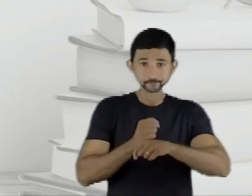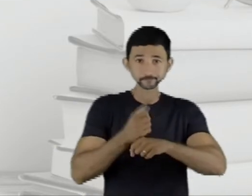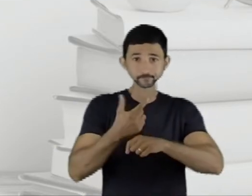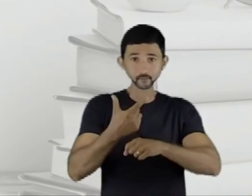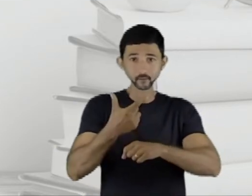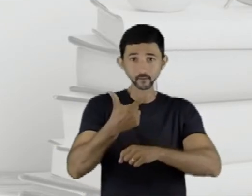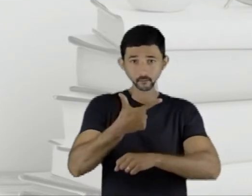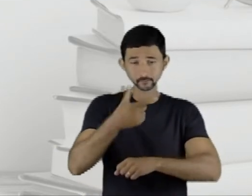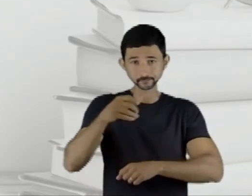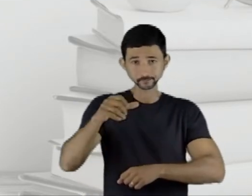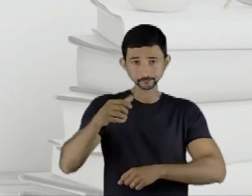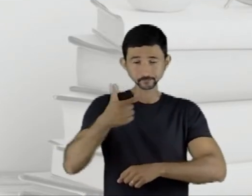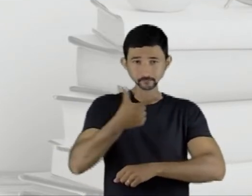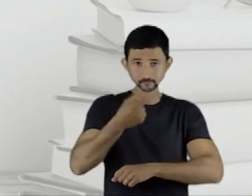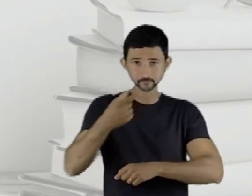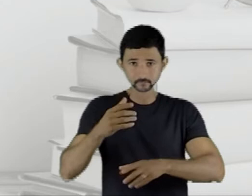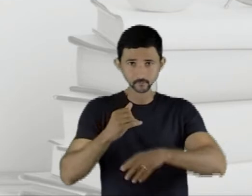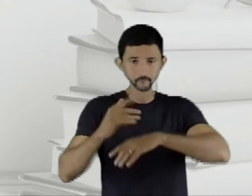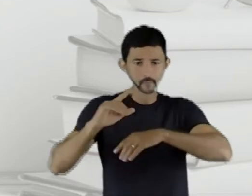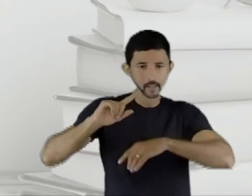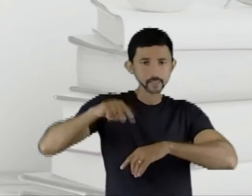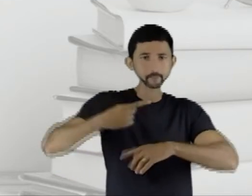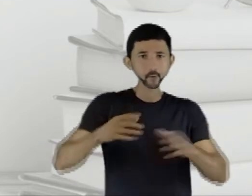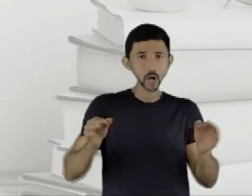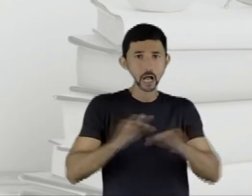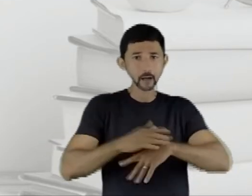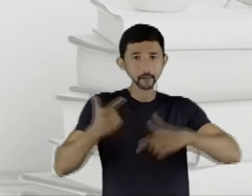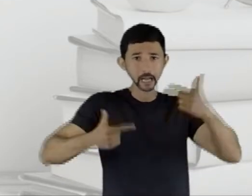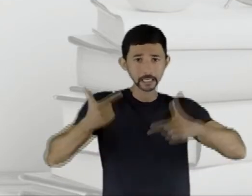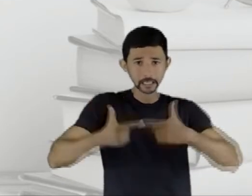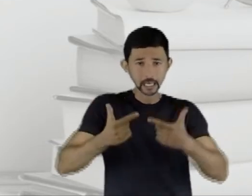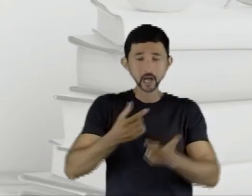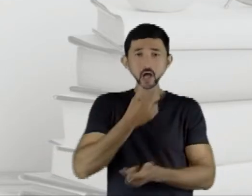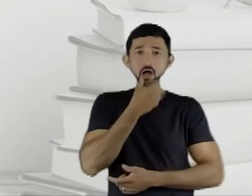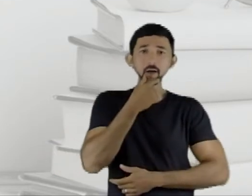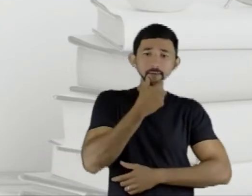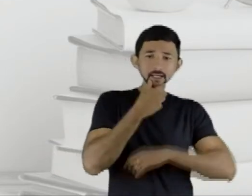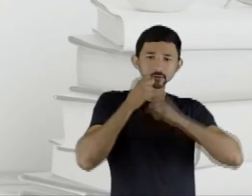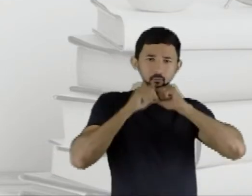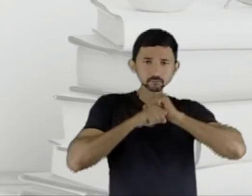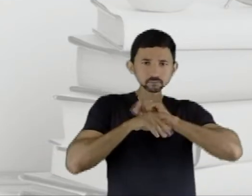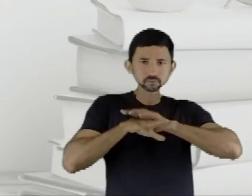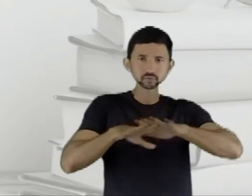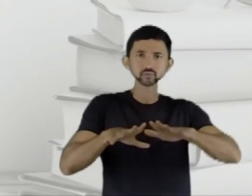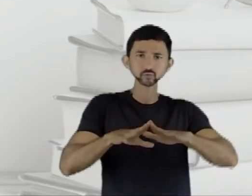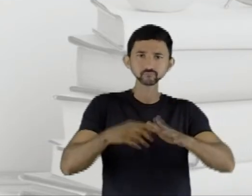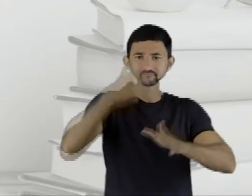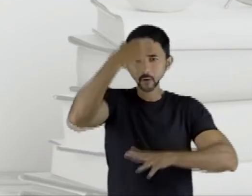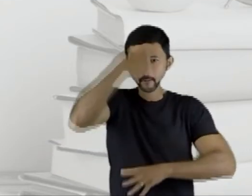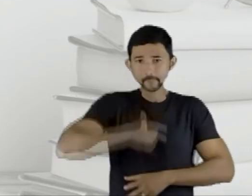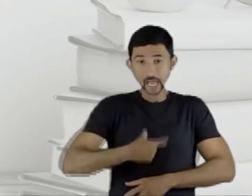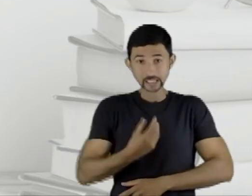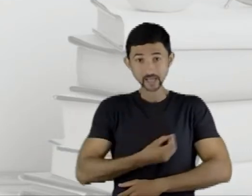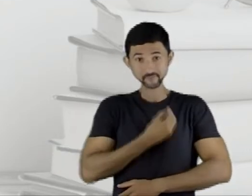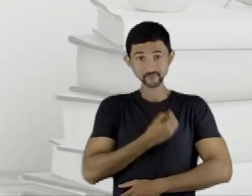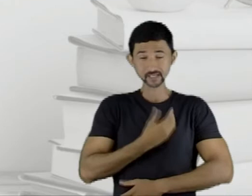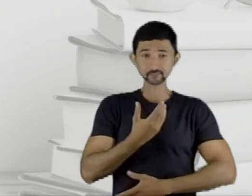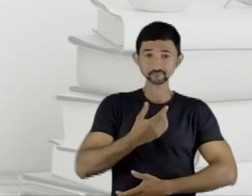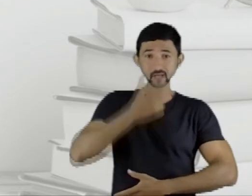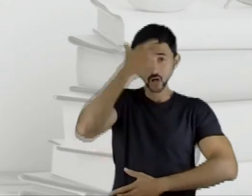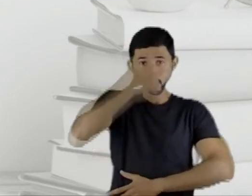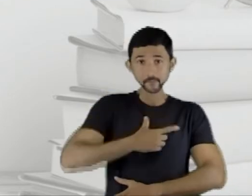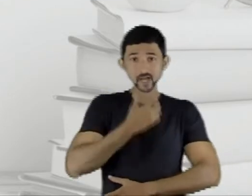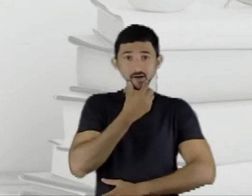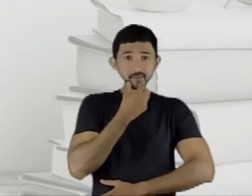20, né, no período pós-guerra, que os americanos começam a propagar o jeito americano de viver,